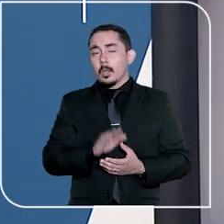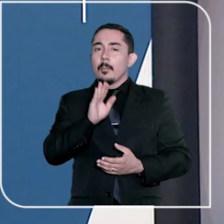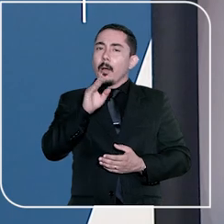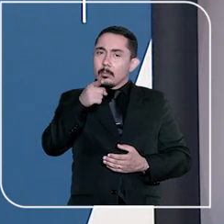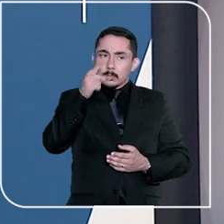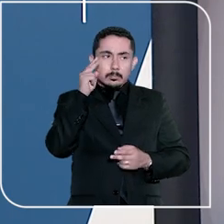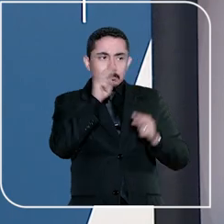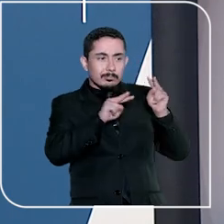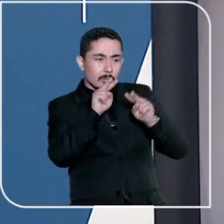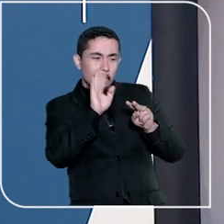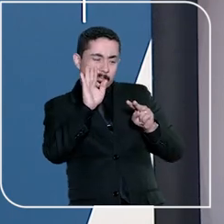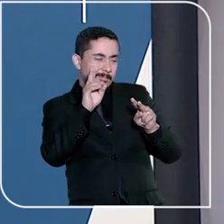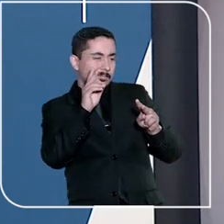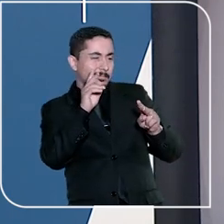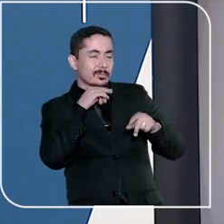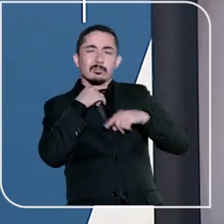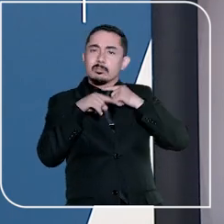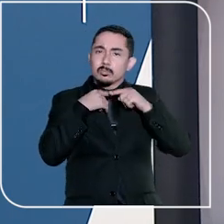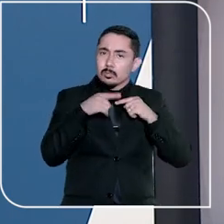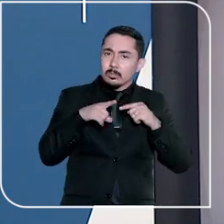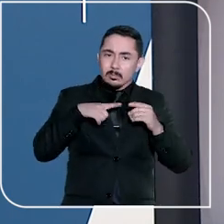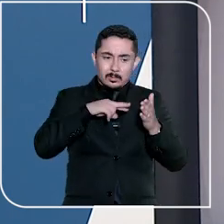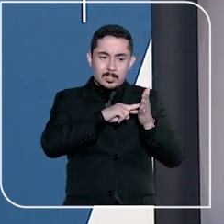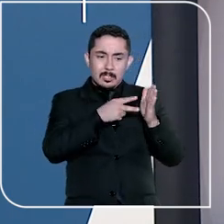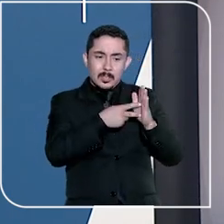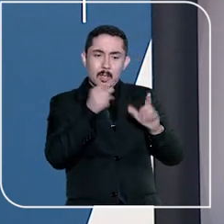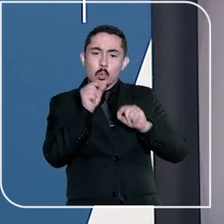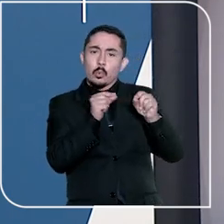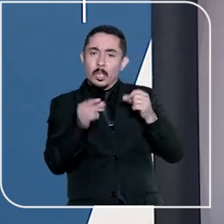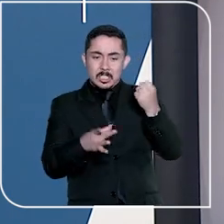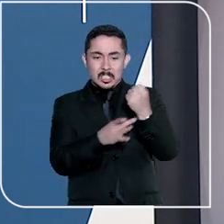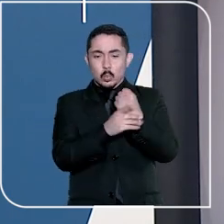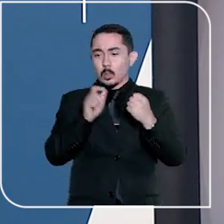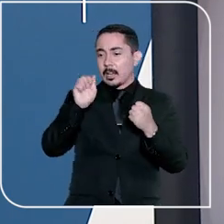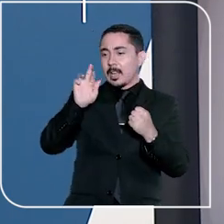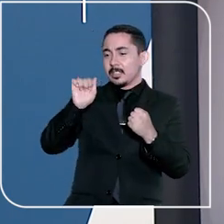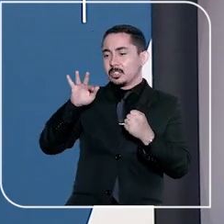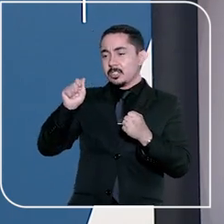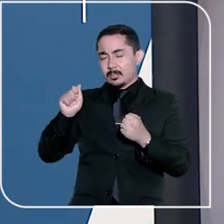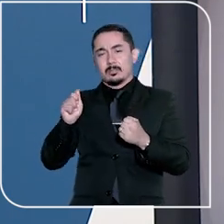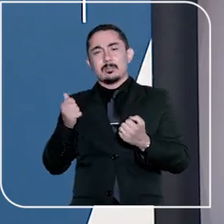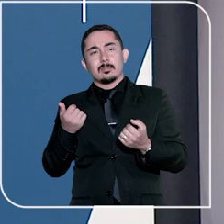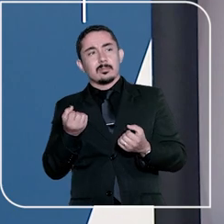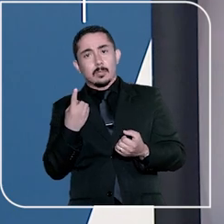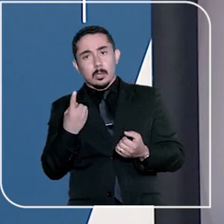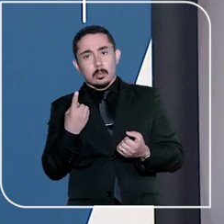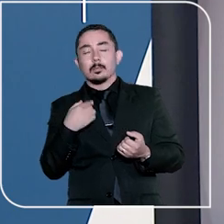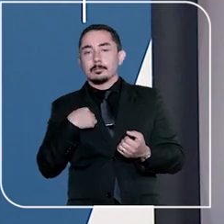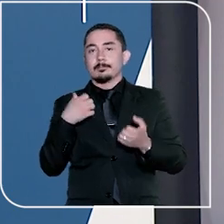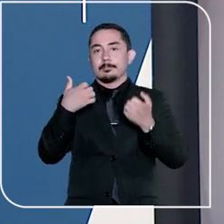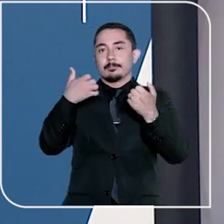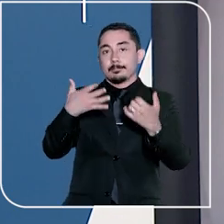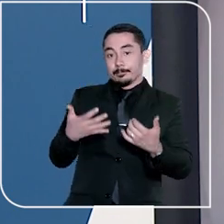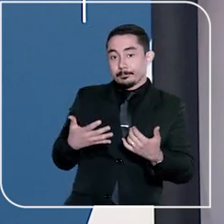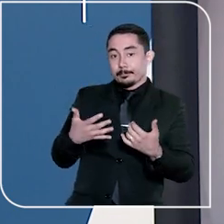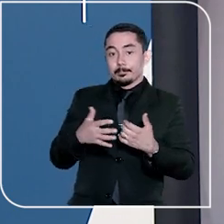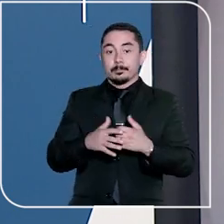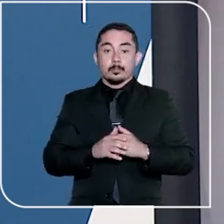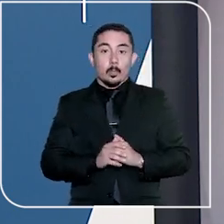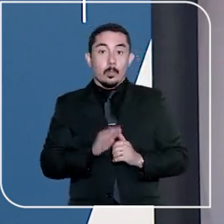assistiu a essa notícia e continua na dúvida sobre o significado de seguro garantia fica comigo que vou